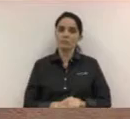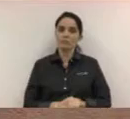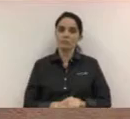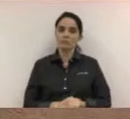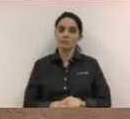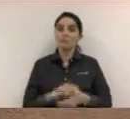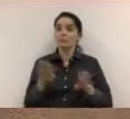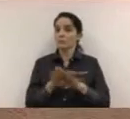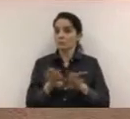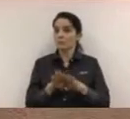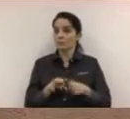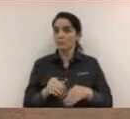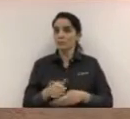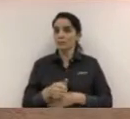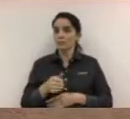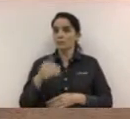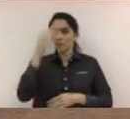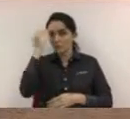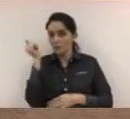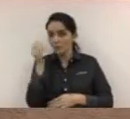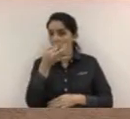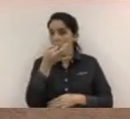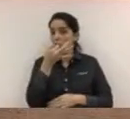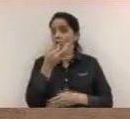Gostaria de saber a opinião de todos vocês aqui presentes.